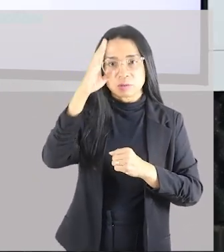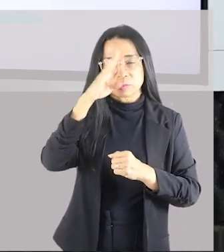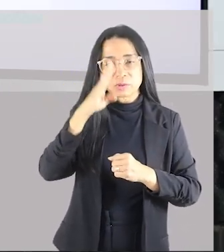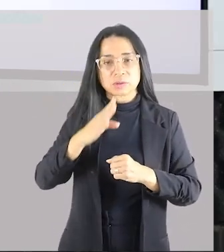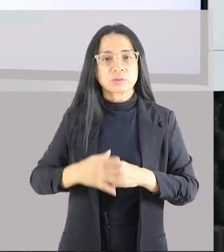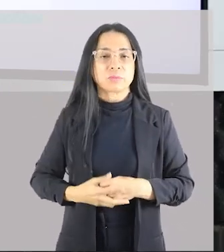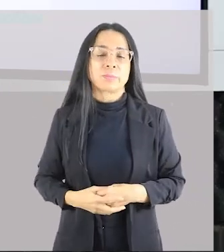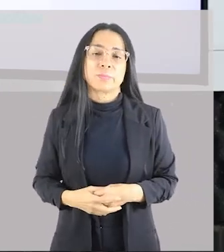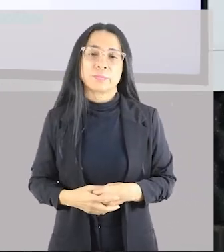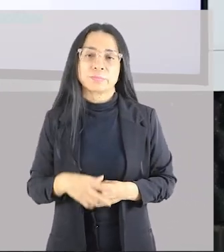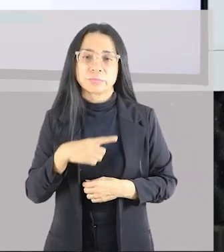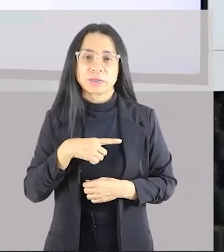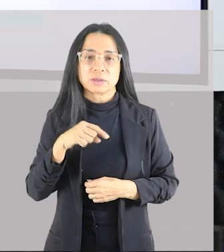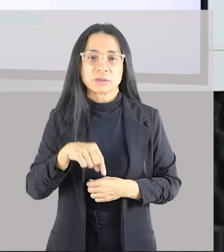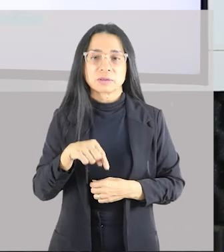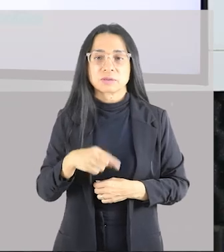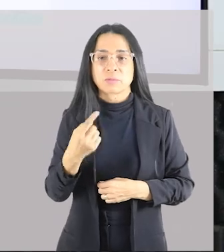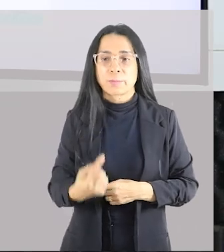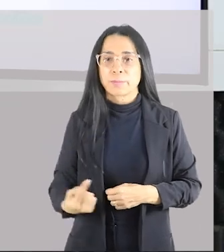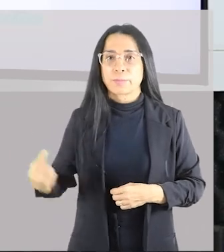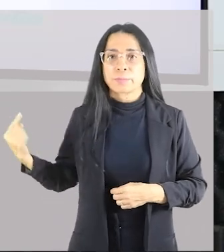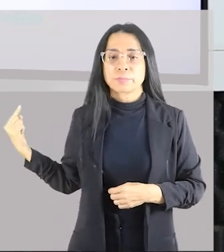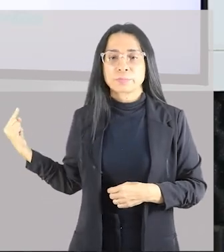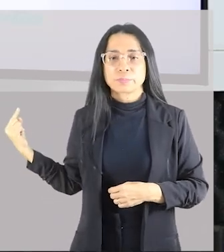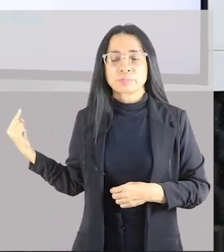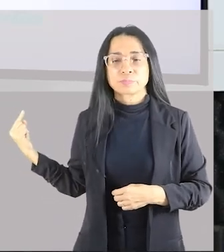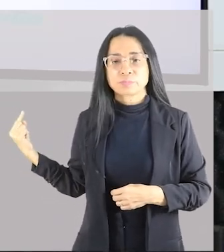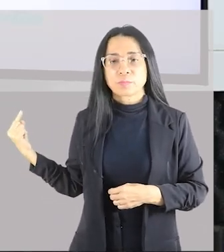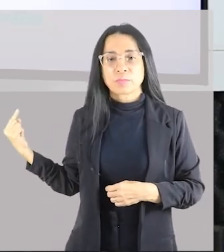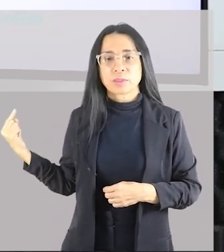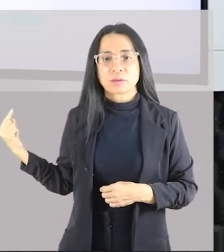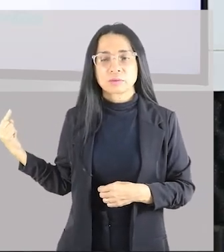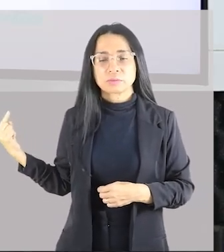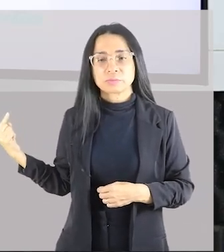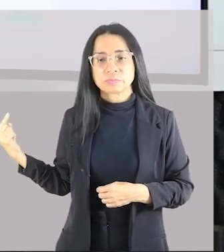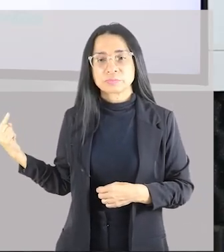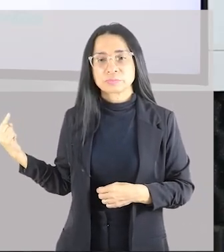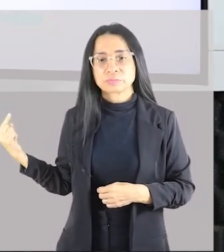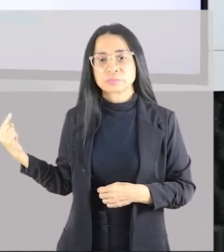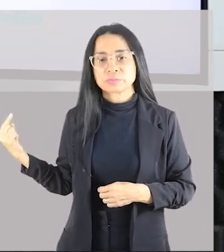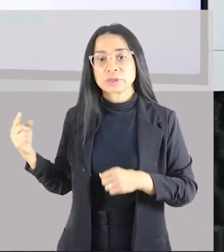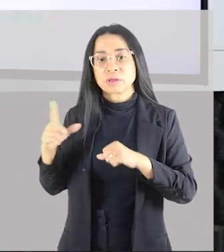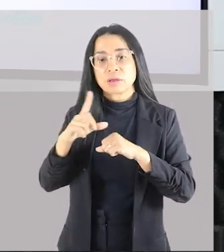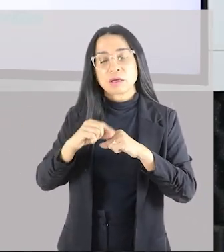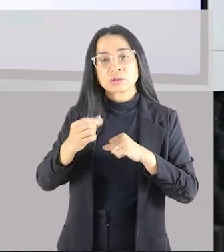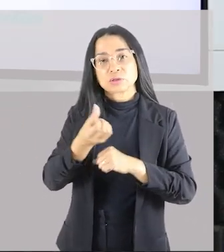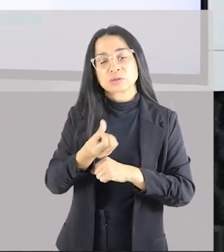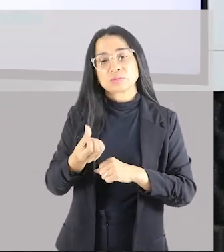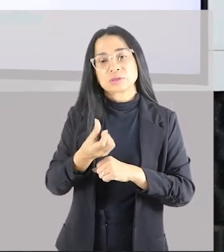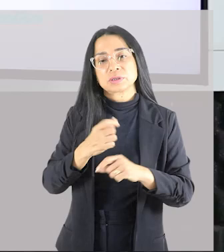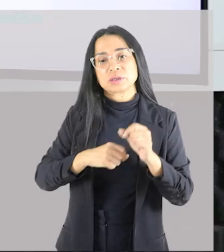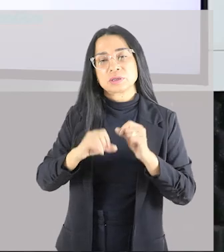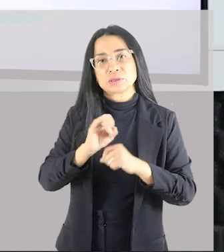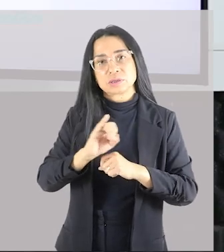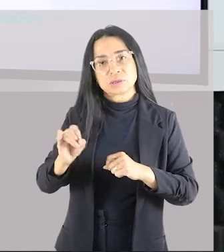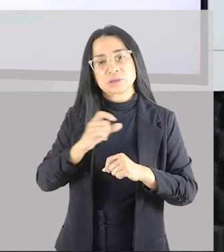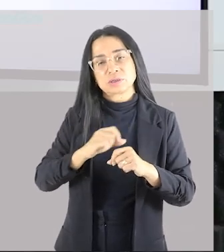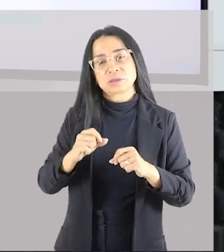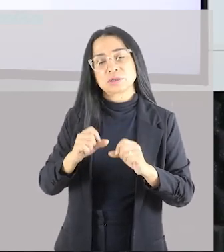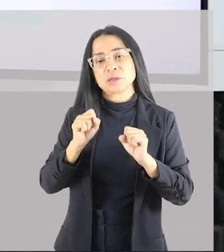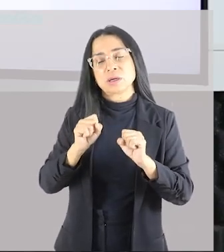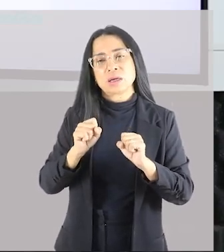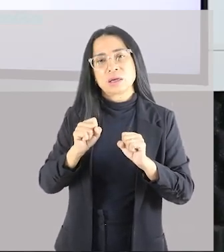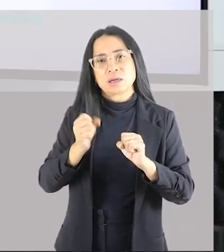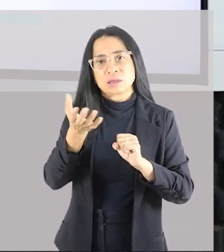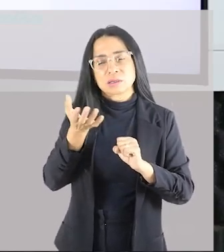E aí a gente traz para vocês um trecho, né, dessa Constituição, mais precisamente o artigo 6. Se vocês quiserem colocar na